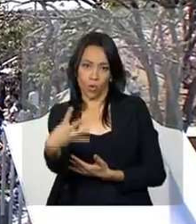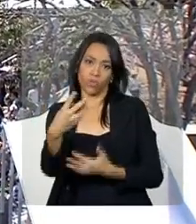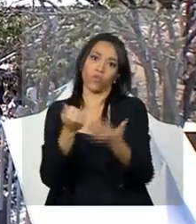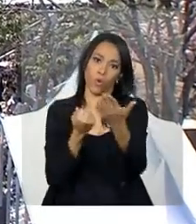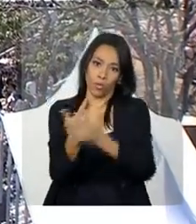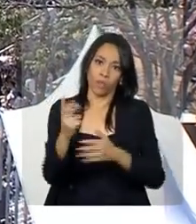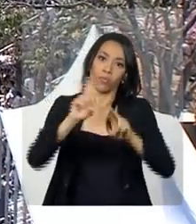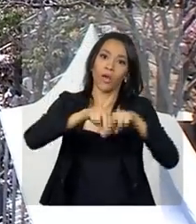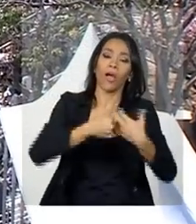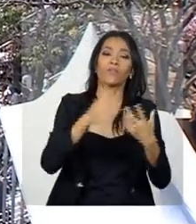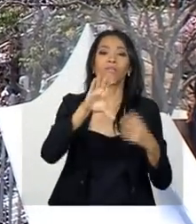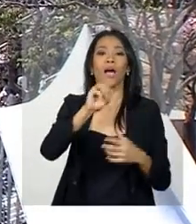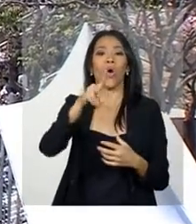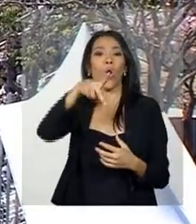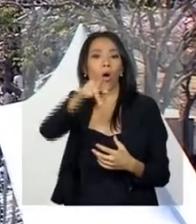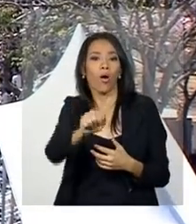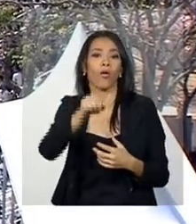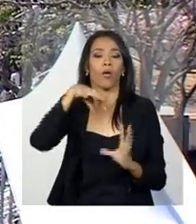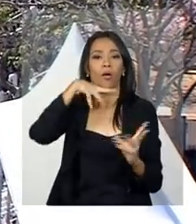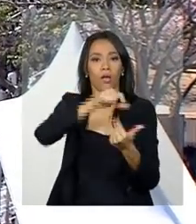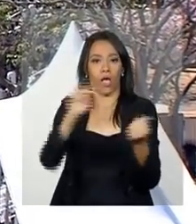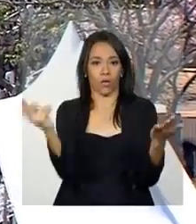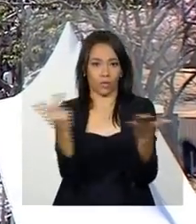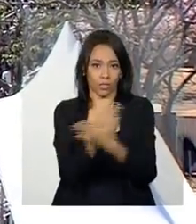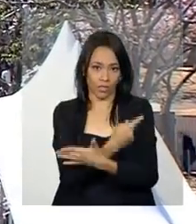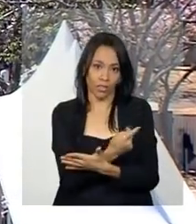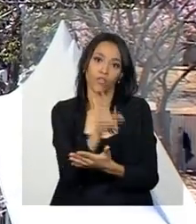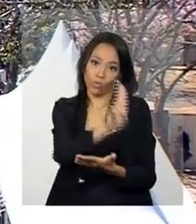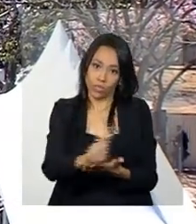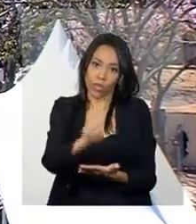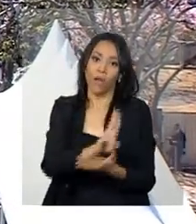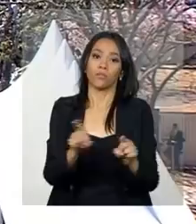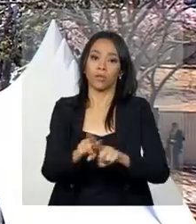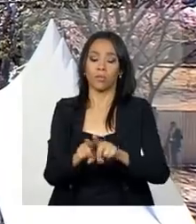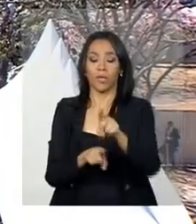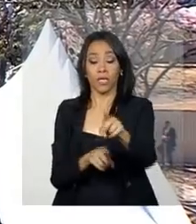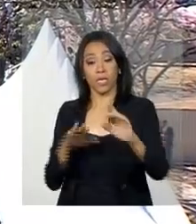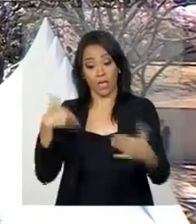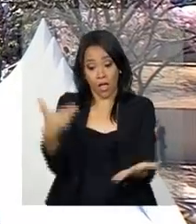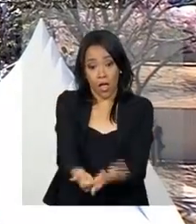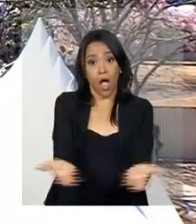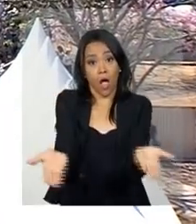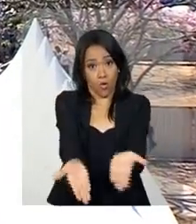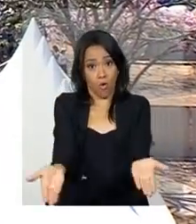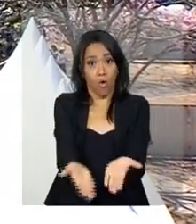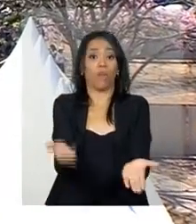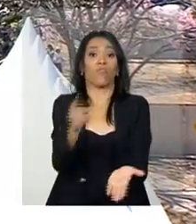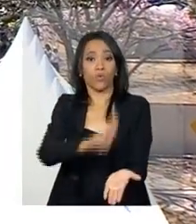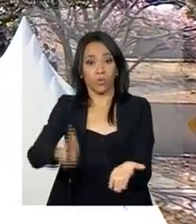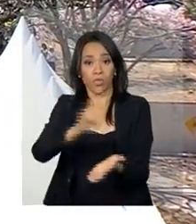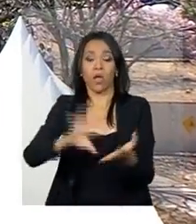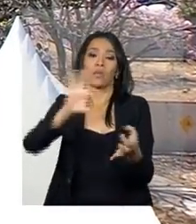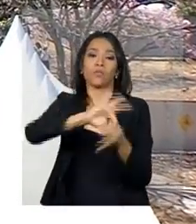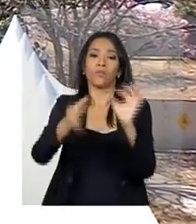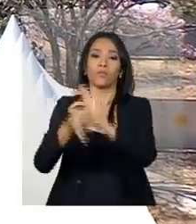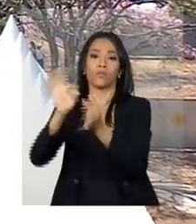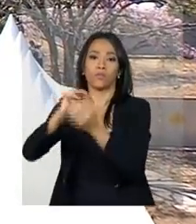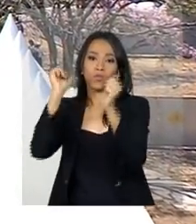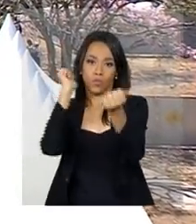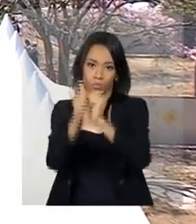Confederações, empregados na Copa do Mundo e também agora nos Jogos Olímpicos lá no Rio de